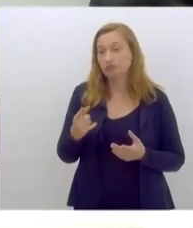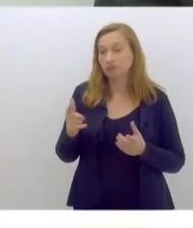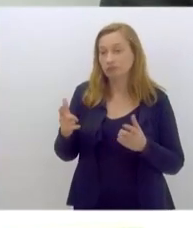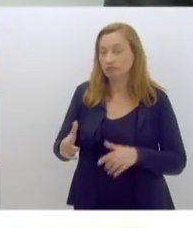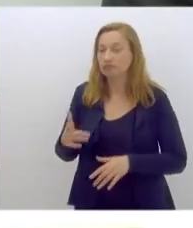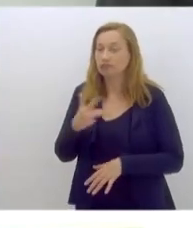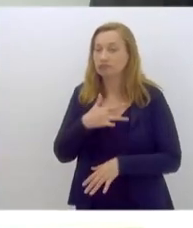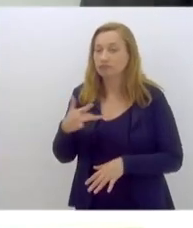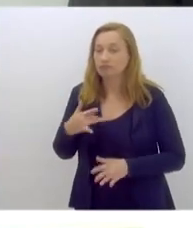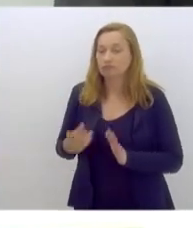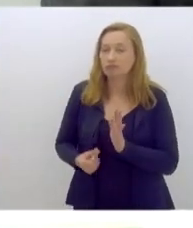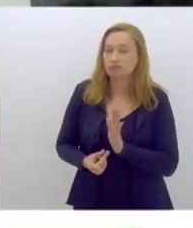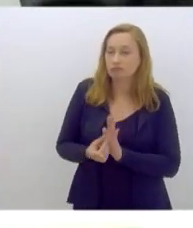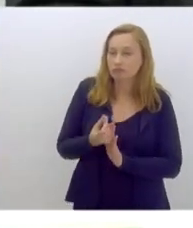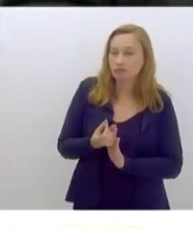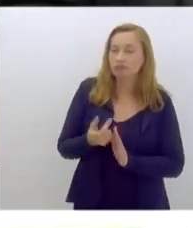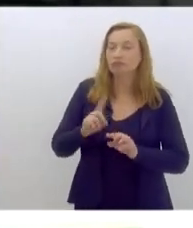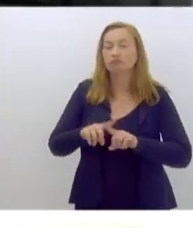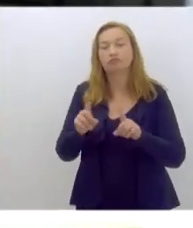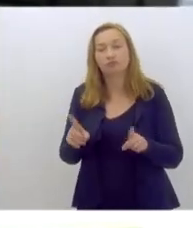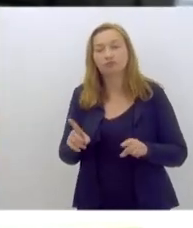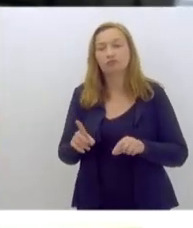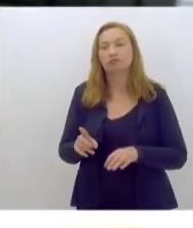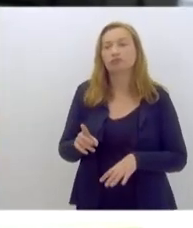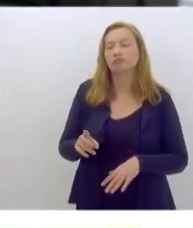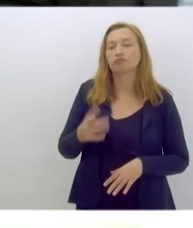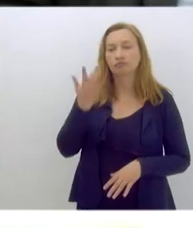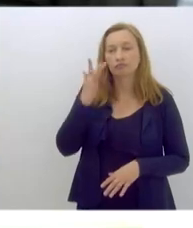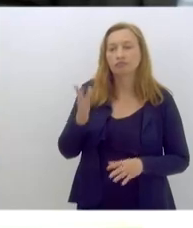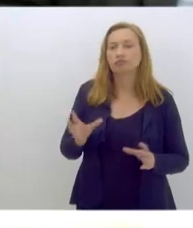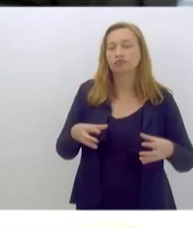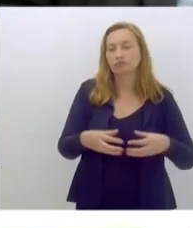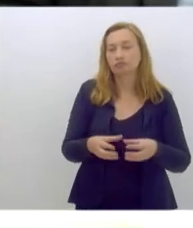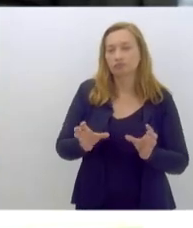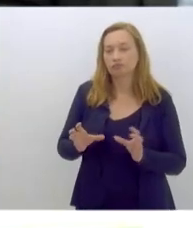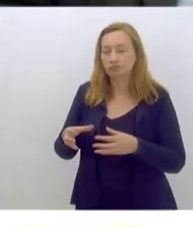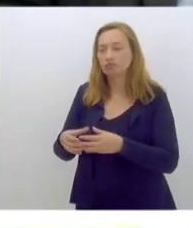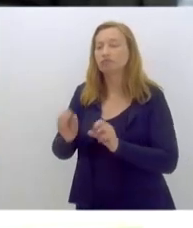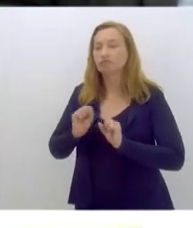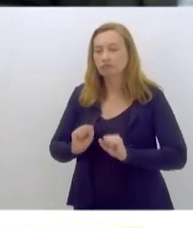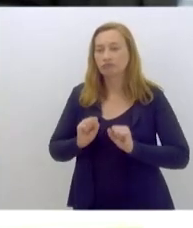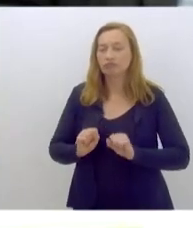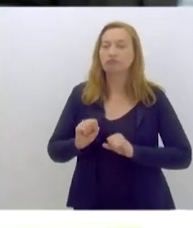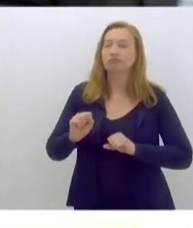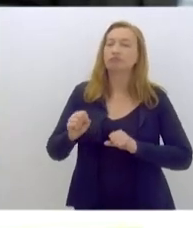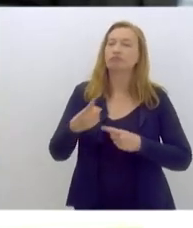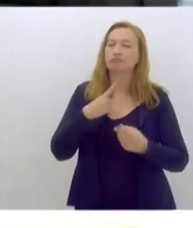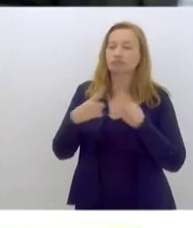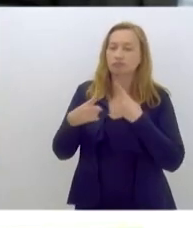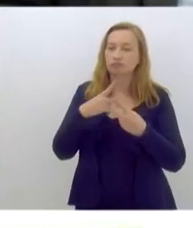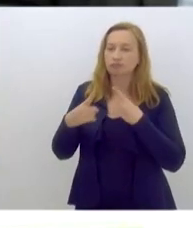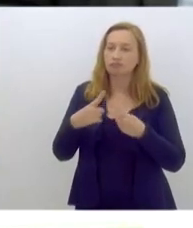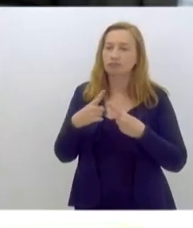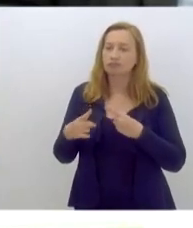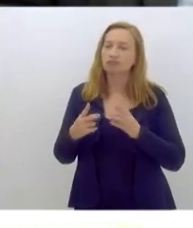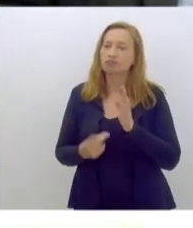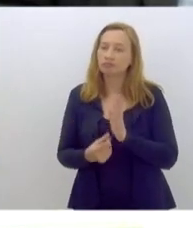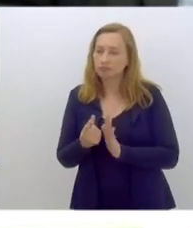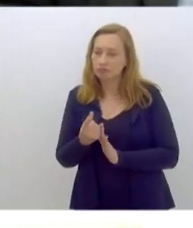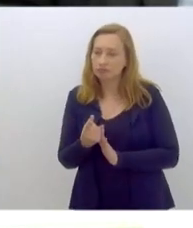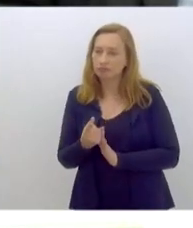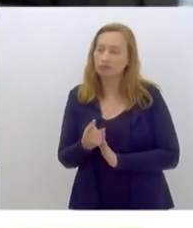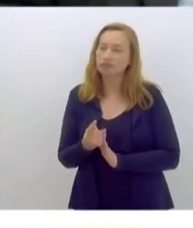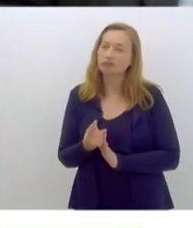investindo mas de toda a sorte eu acho que as comissões temáticas poderiam discutir né esses investimentos